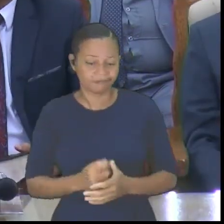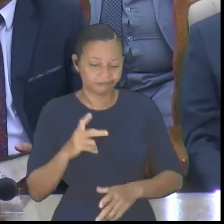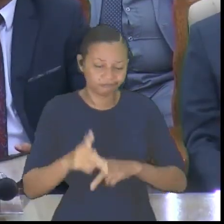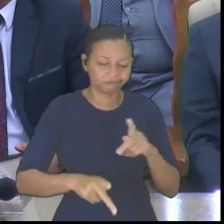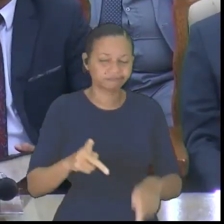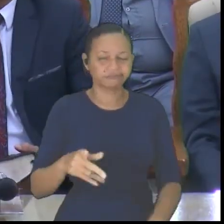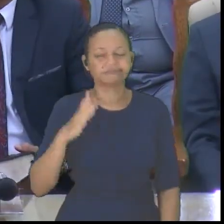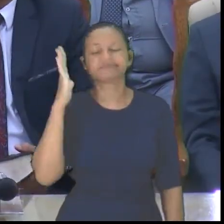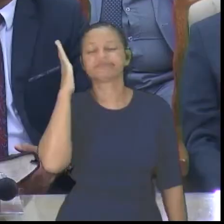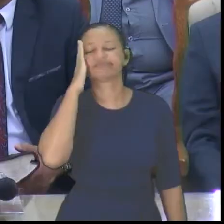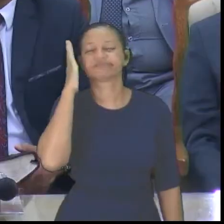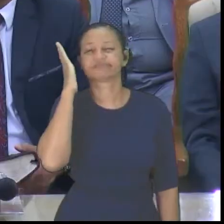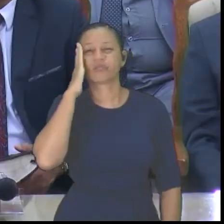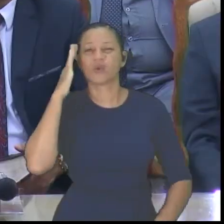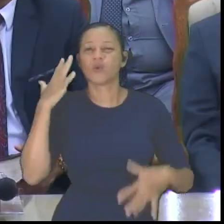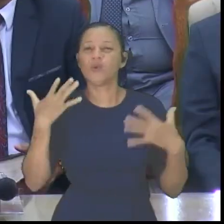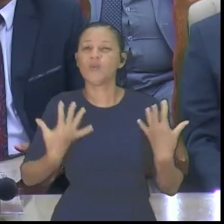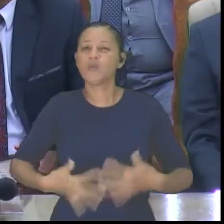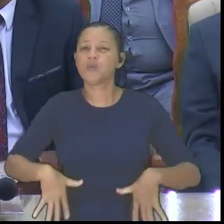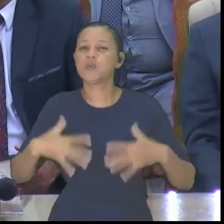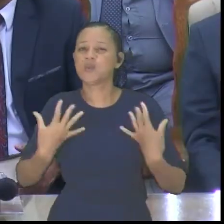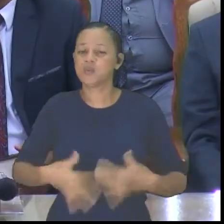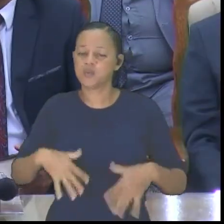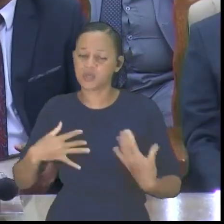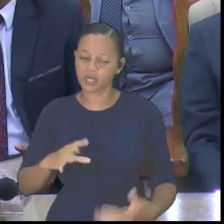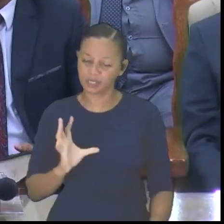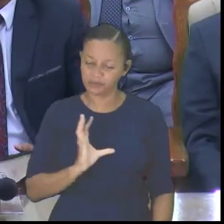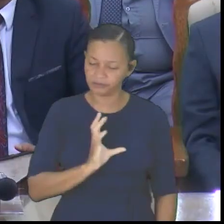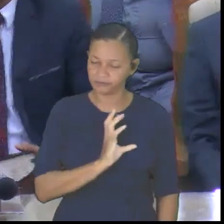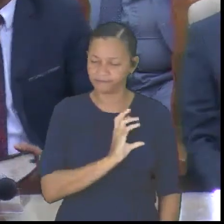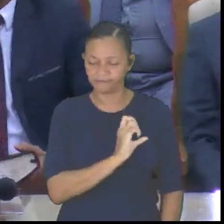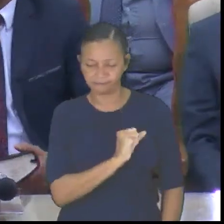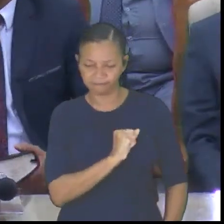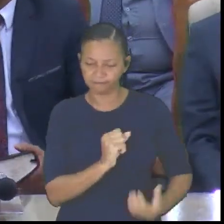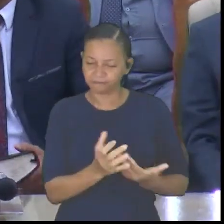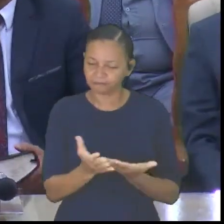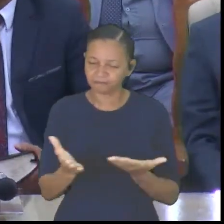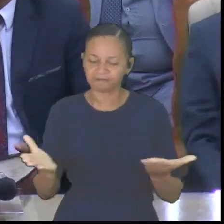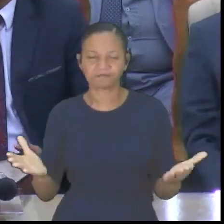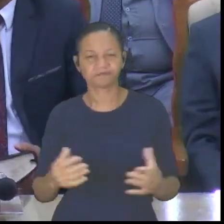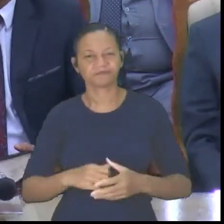o tamanho do seu amor para com eles.